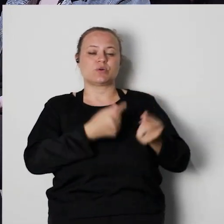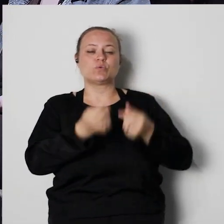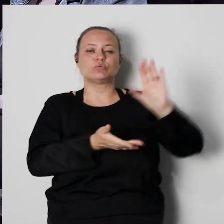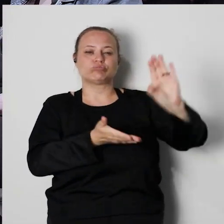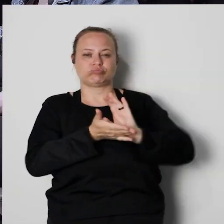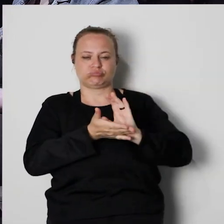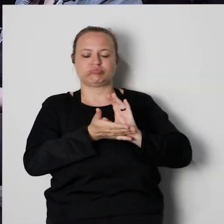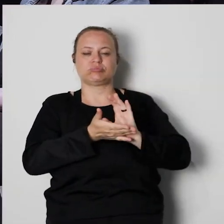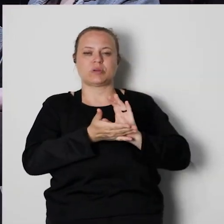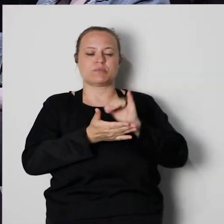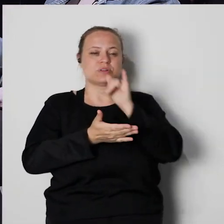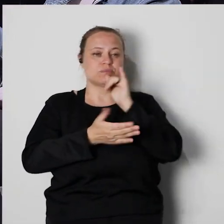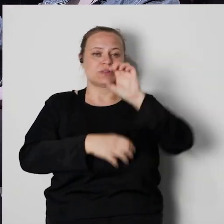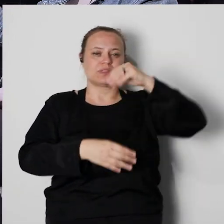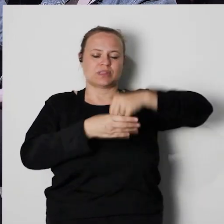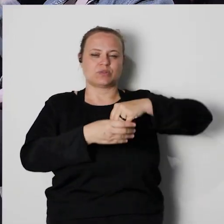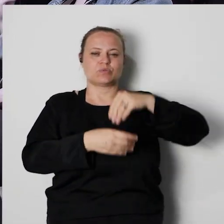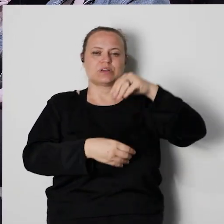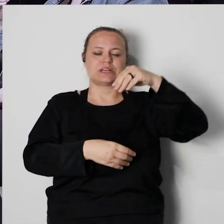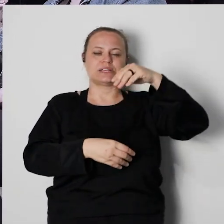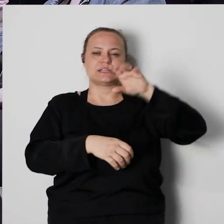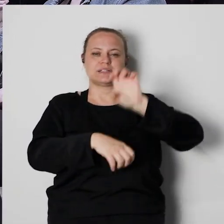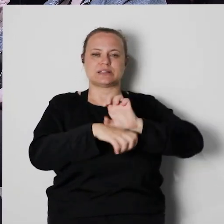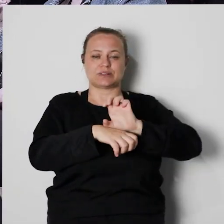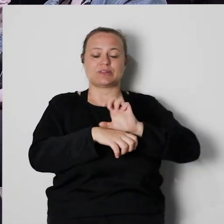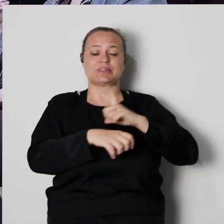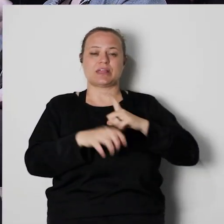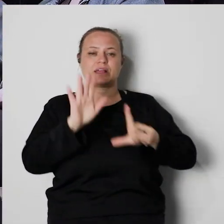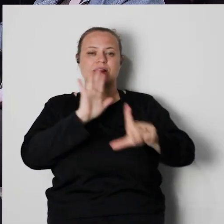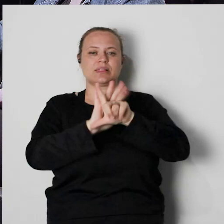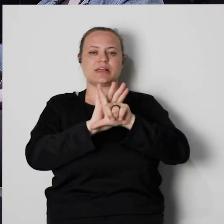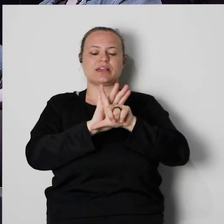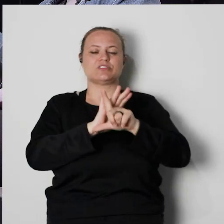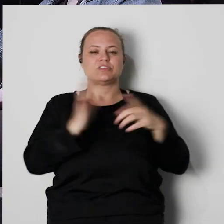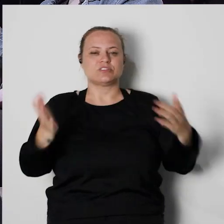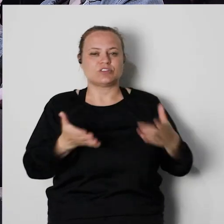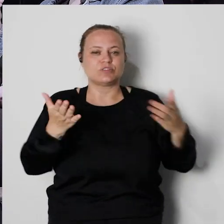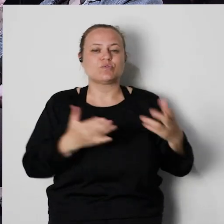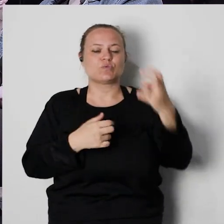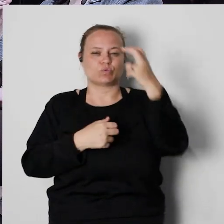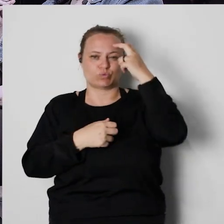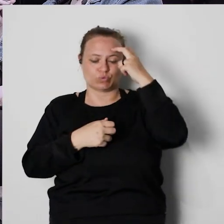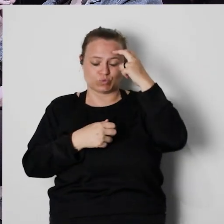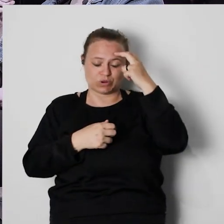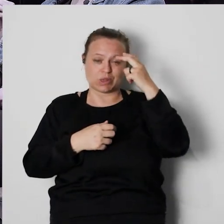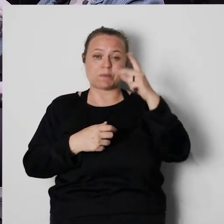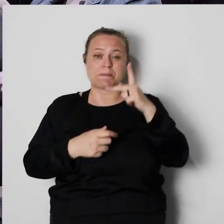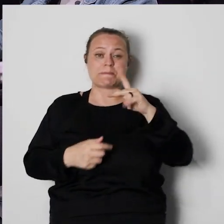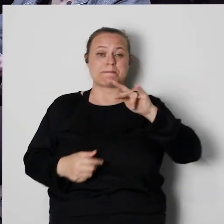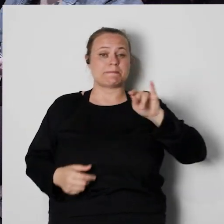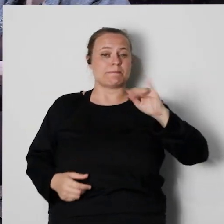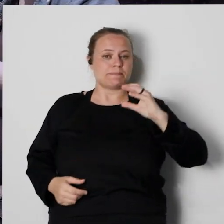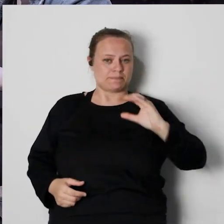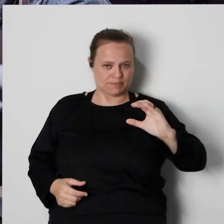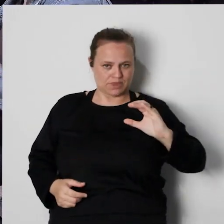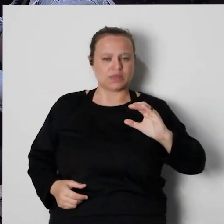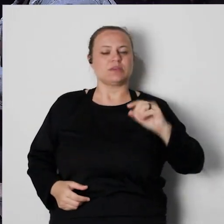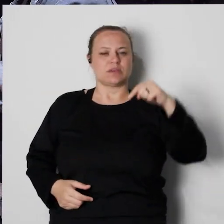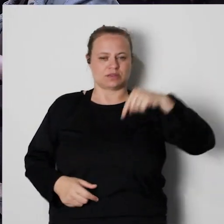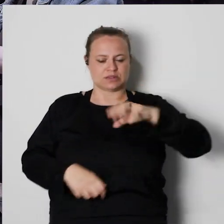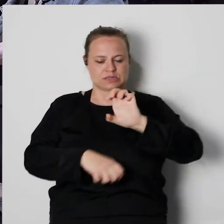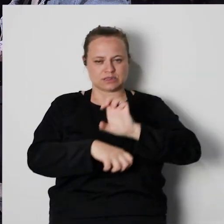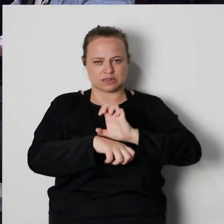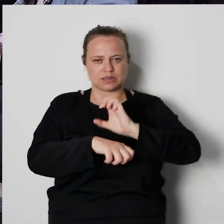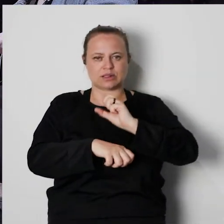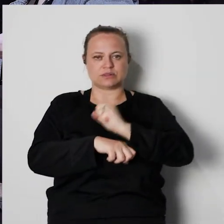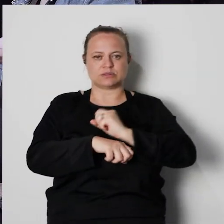do empresariado, quando a gente vai falar daí sobre leis que trabalham com captação de recursos indireta, né? Como a Rouanet, ou agora